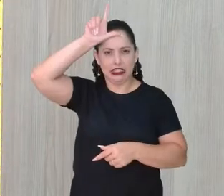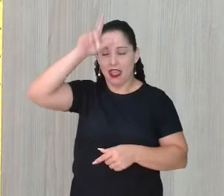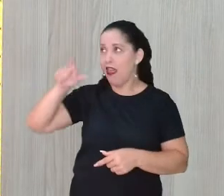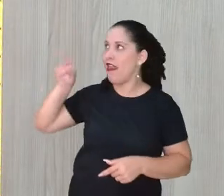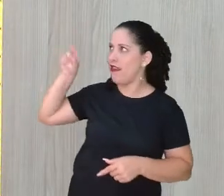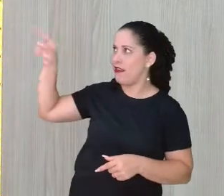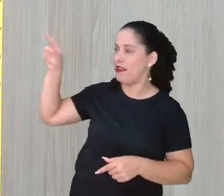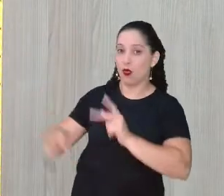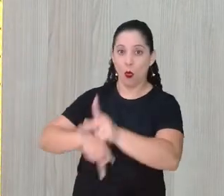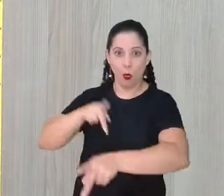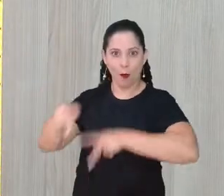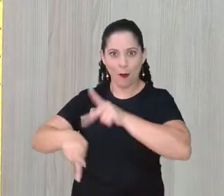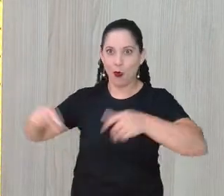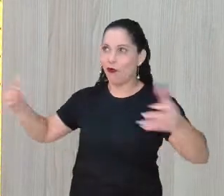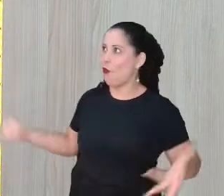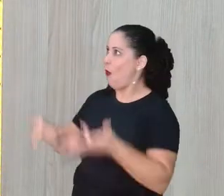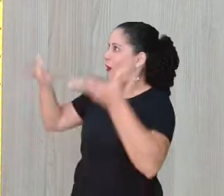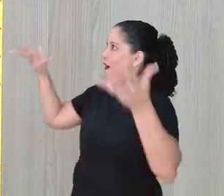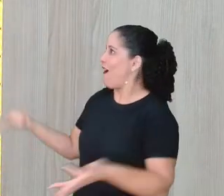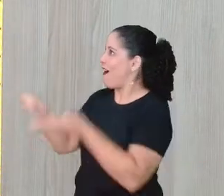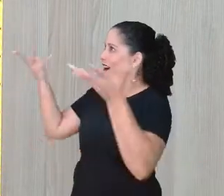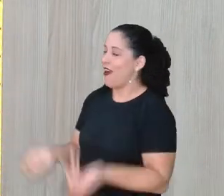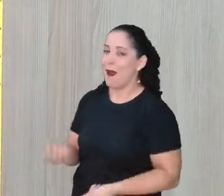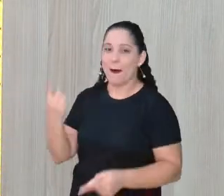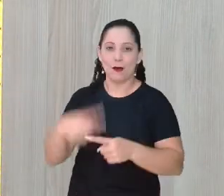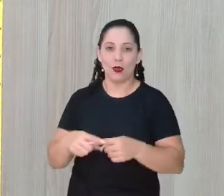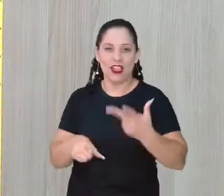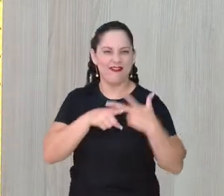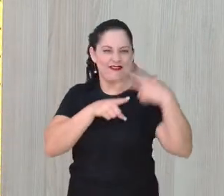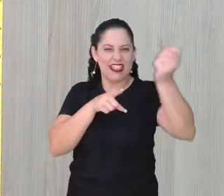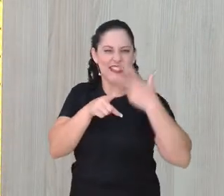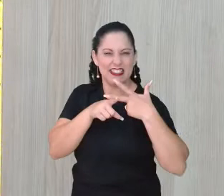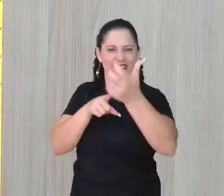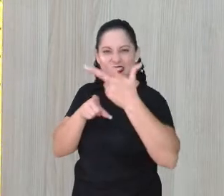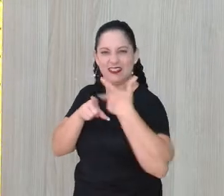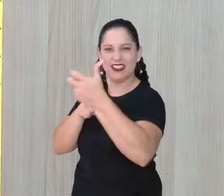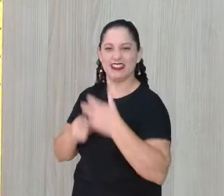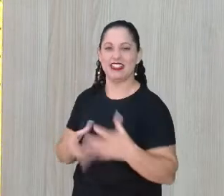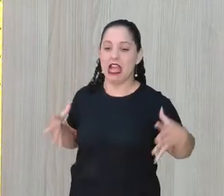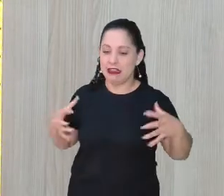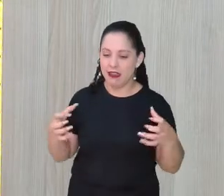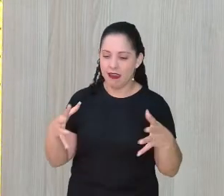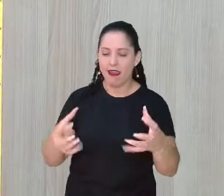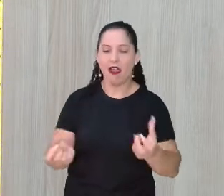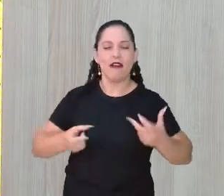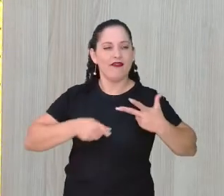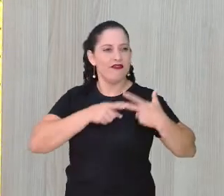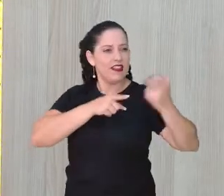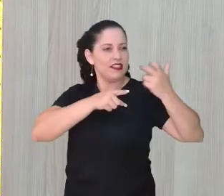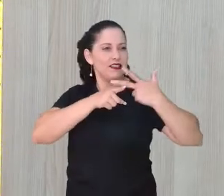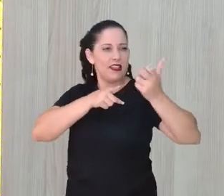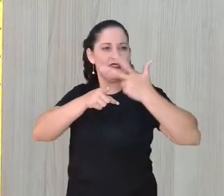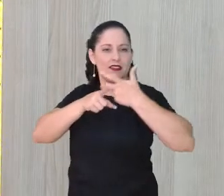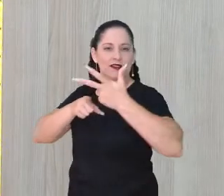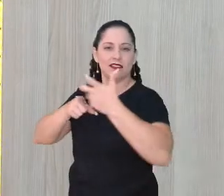pelo povo, porque vinha conquistando inúmeras vitórias, né, para a França, né? E há quem diga, por